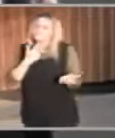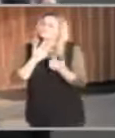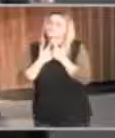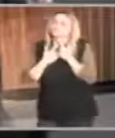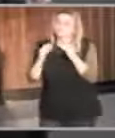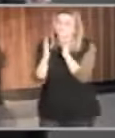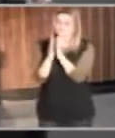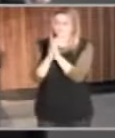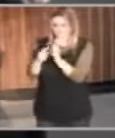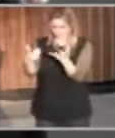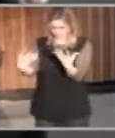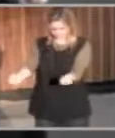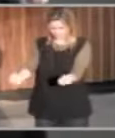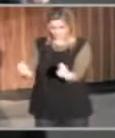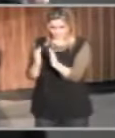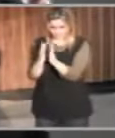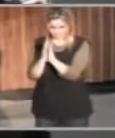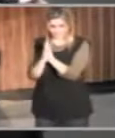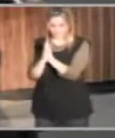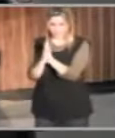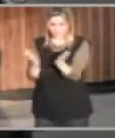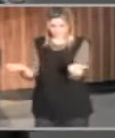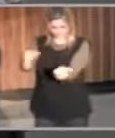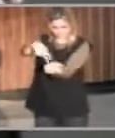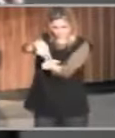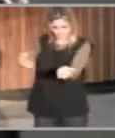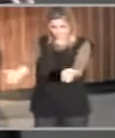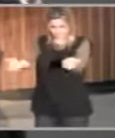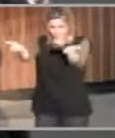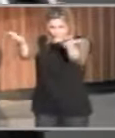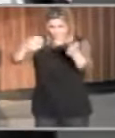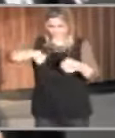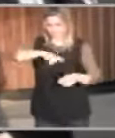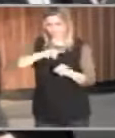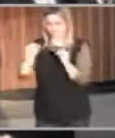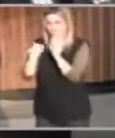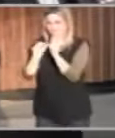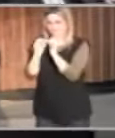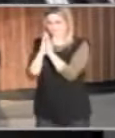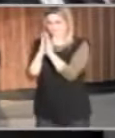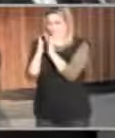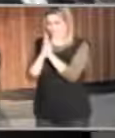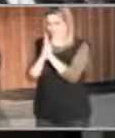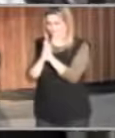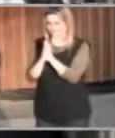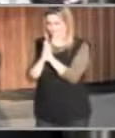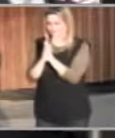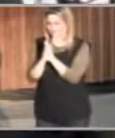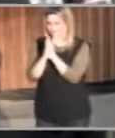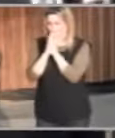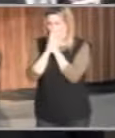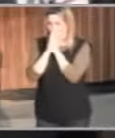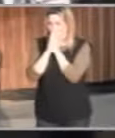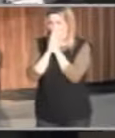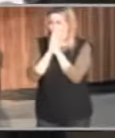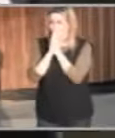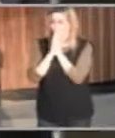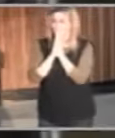isso você concorda que a gente ore por isso então fica de pé agora que eu quero orar por você e quero orar pela nova geração